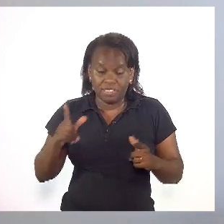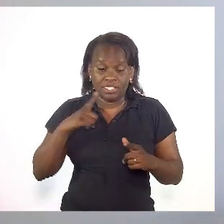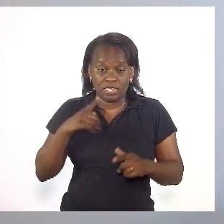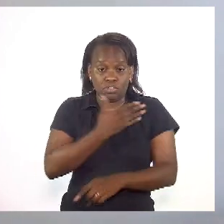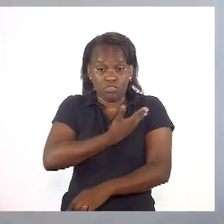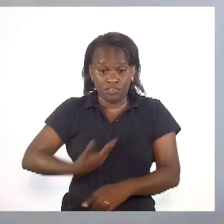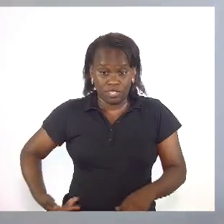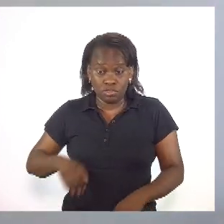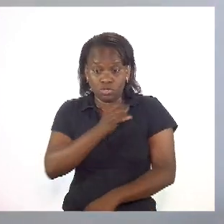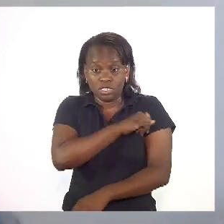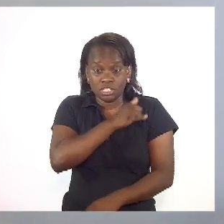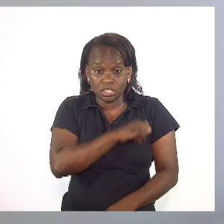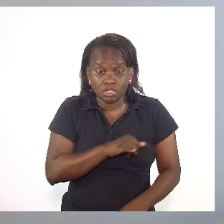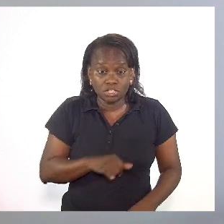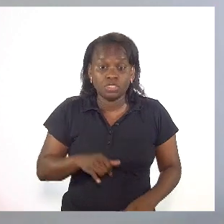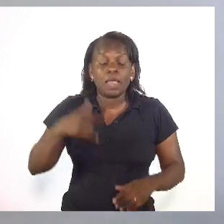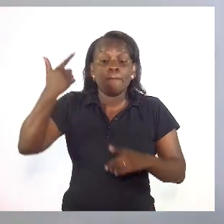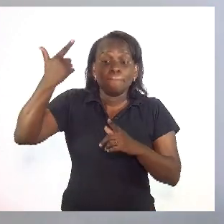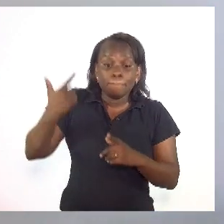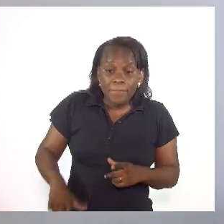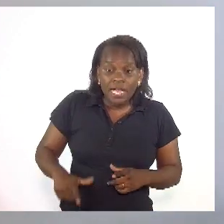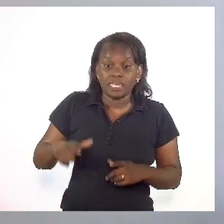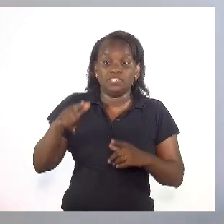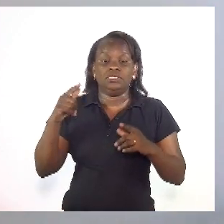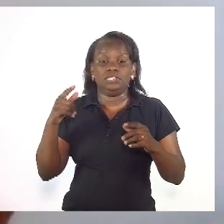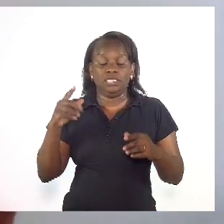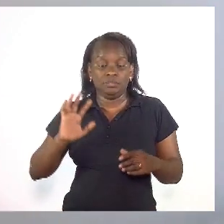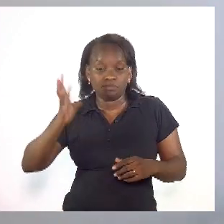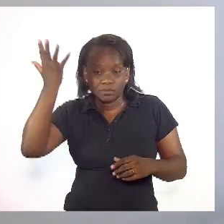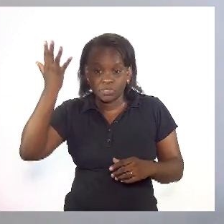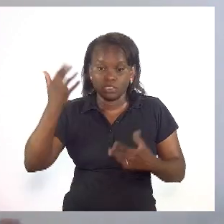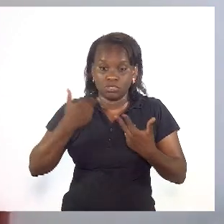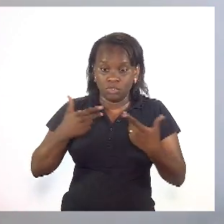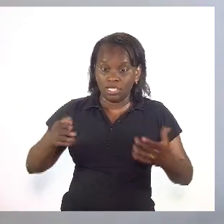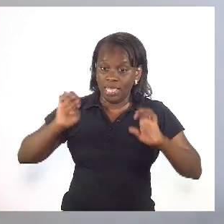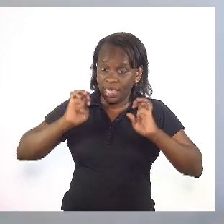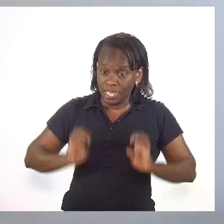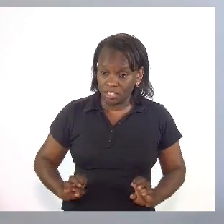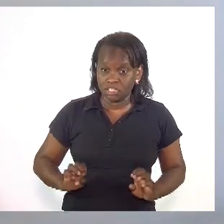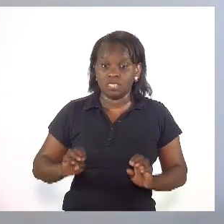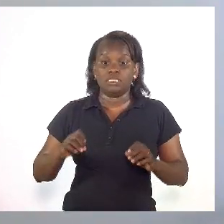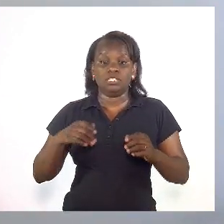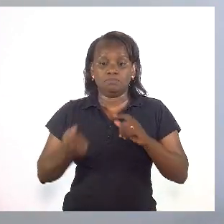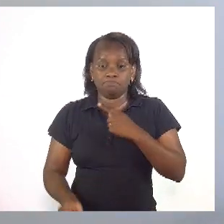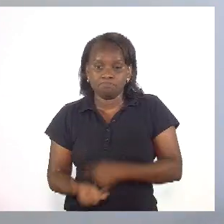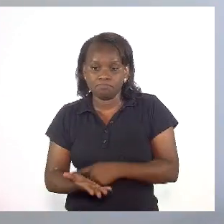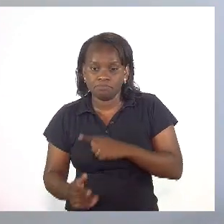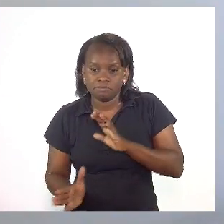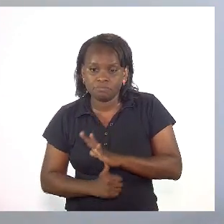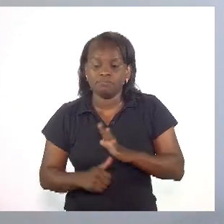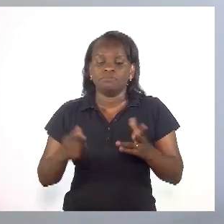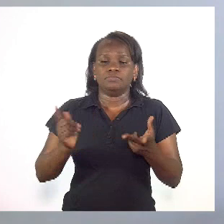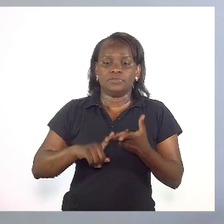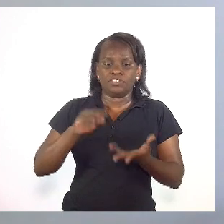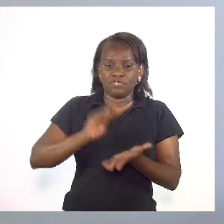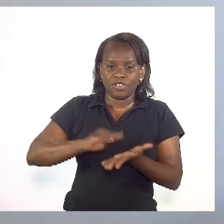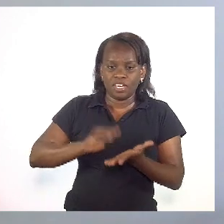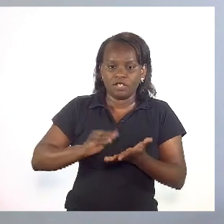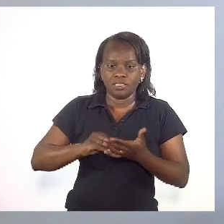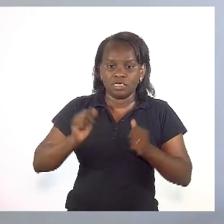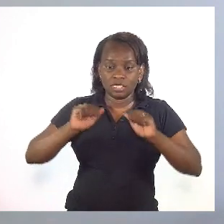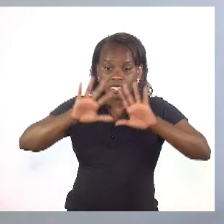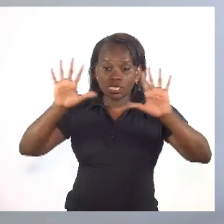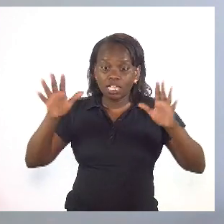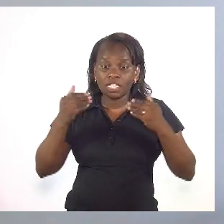governo do Rio de Janeiro, somada a situações éticas relacionadas à corrupção, relacionadas à falta